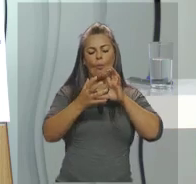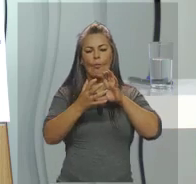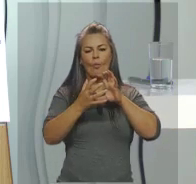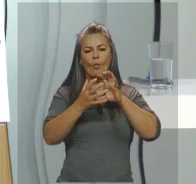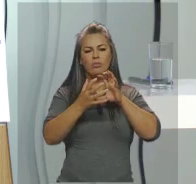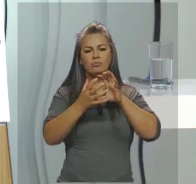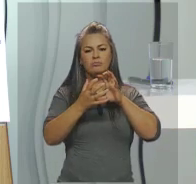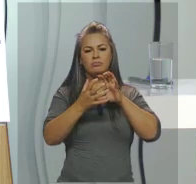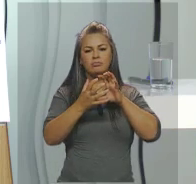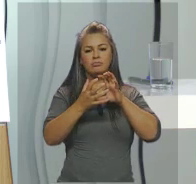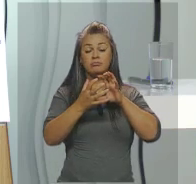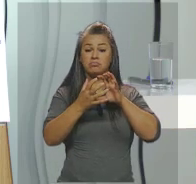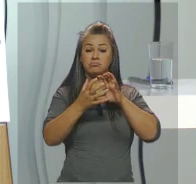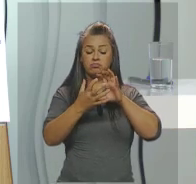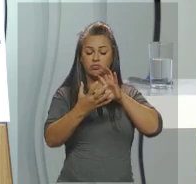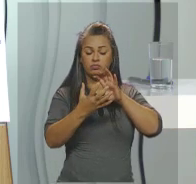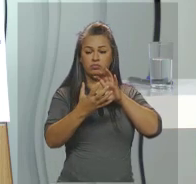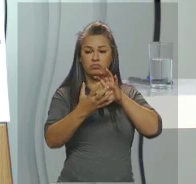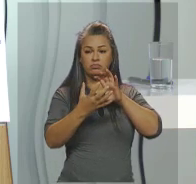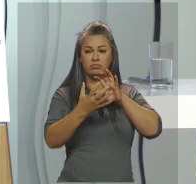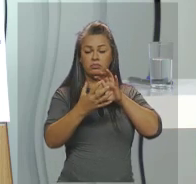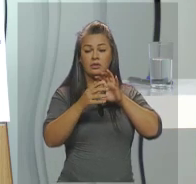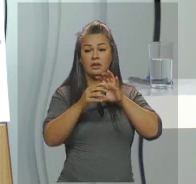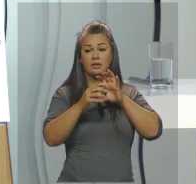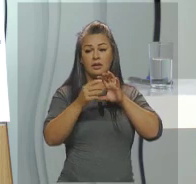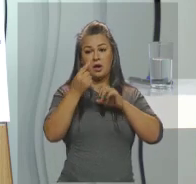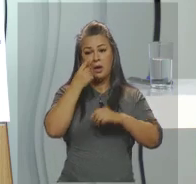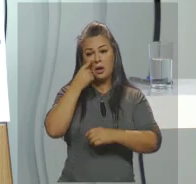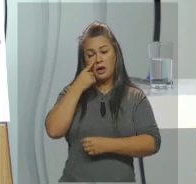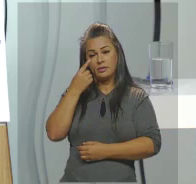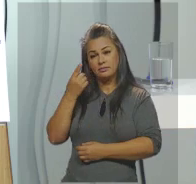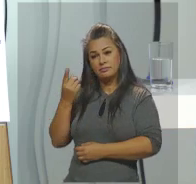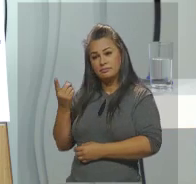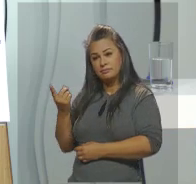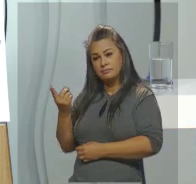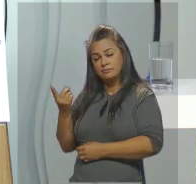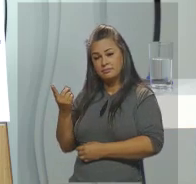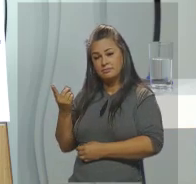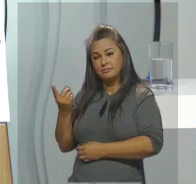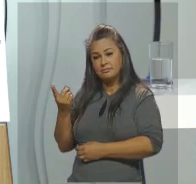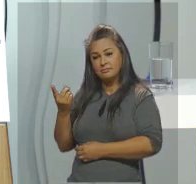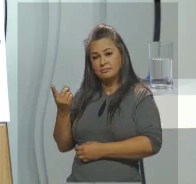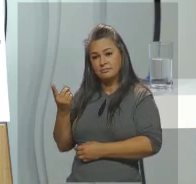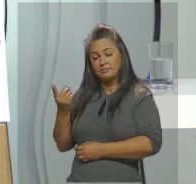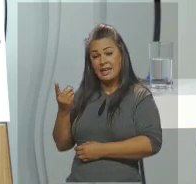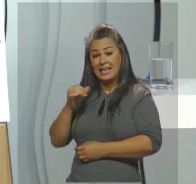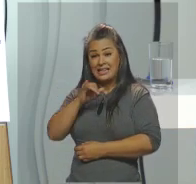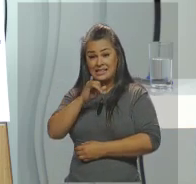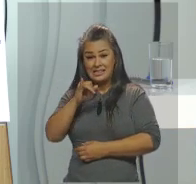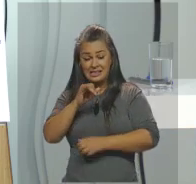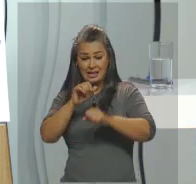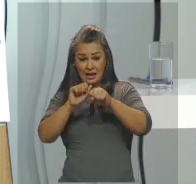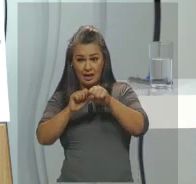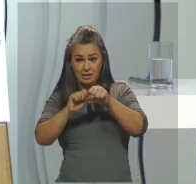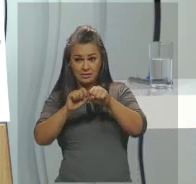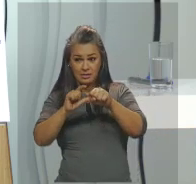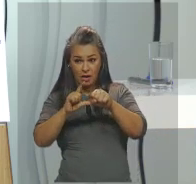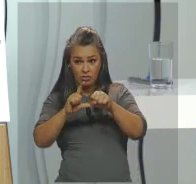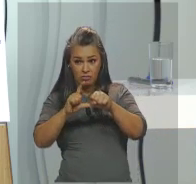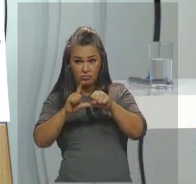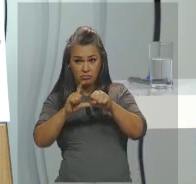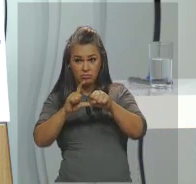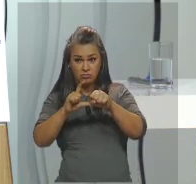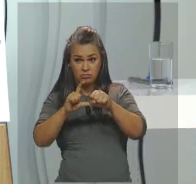3/16 vai ser formato esférico. Mesma coisa, ó, ou Azão ou Bzão. Aqui no caso eu tenho